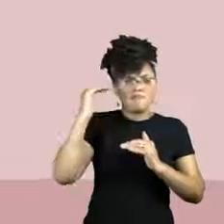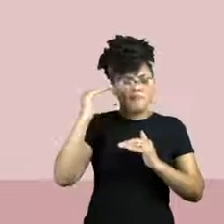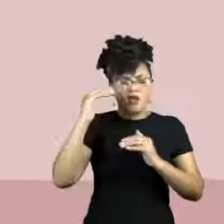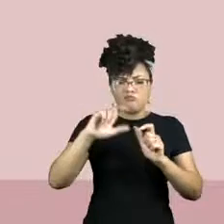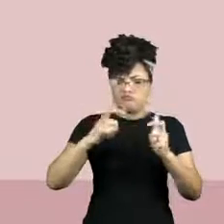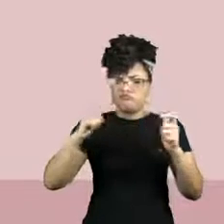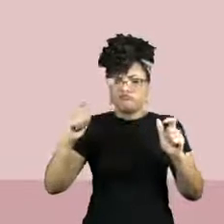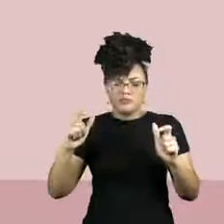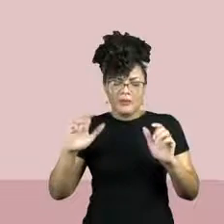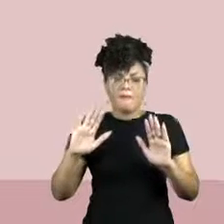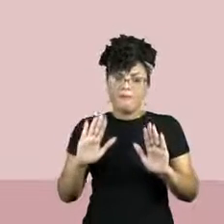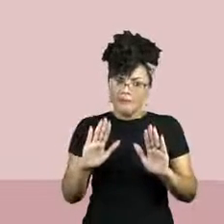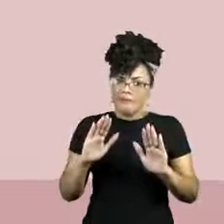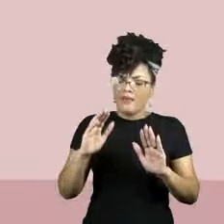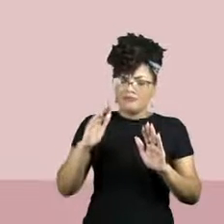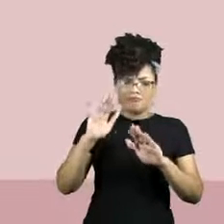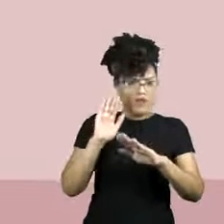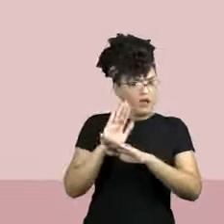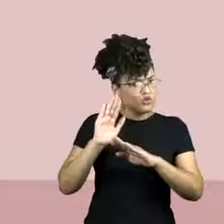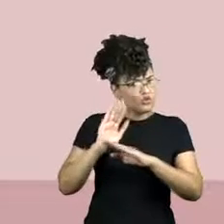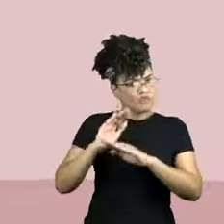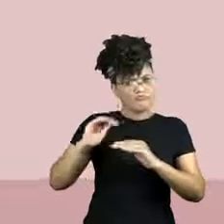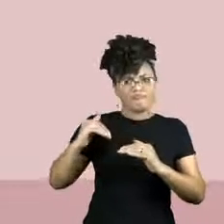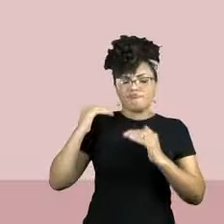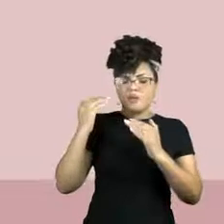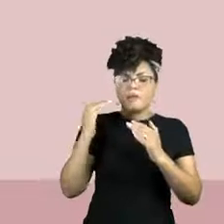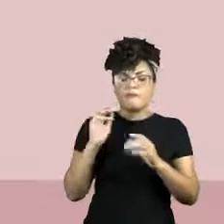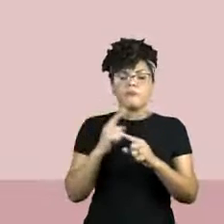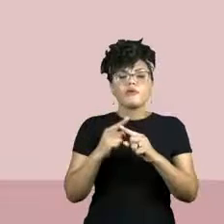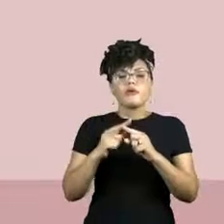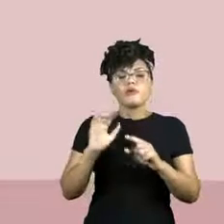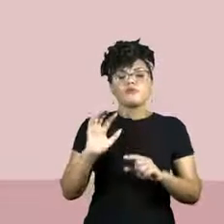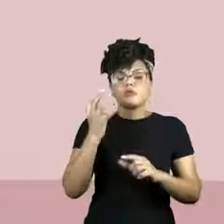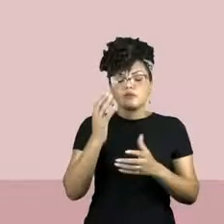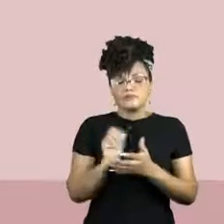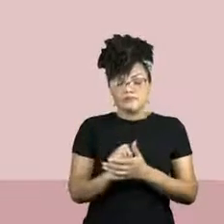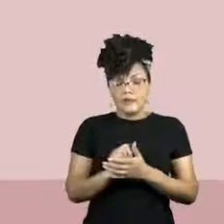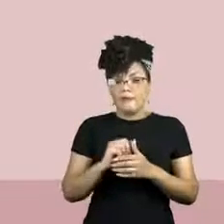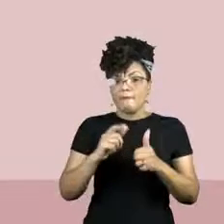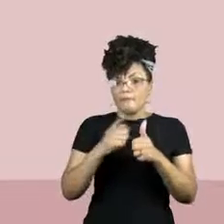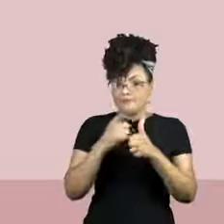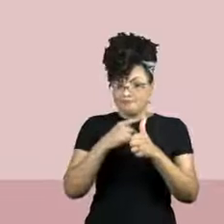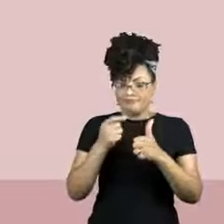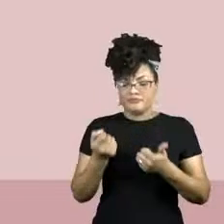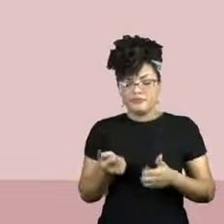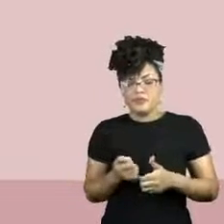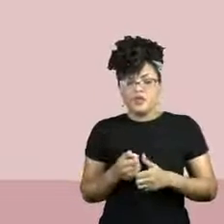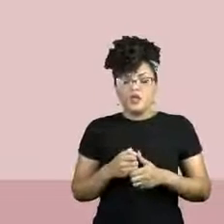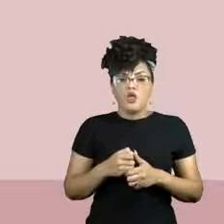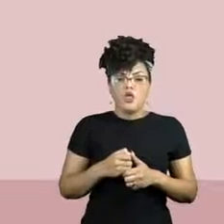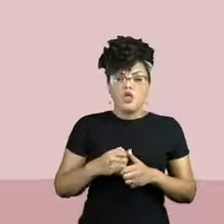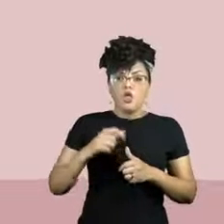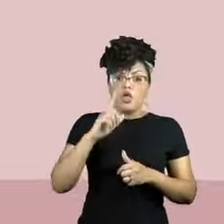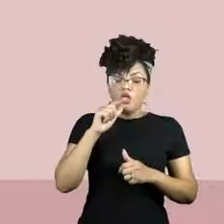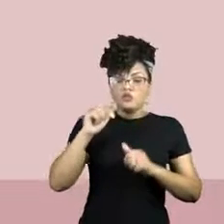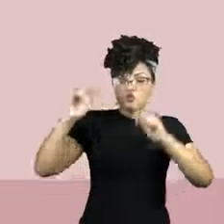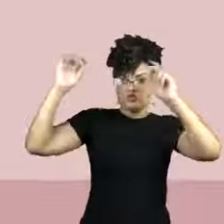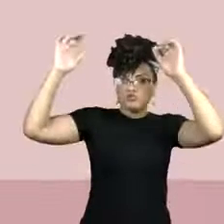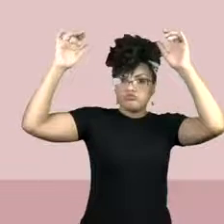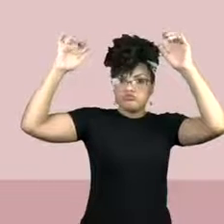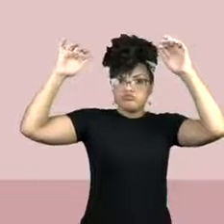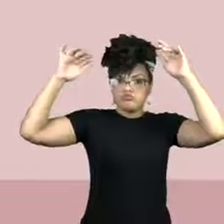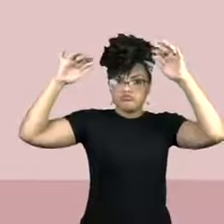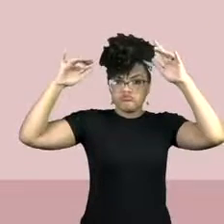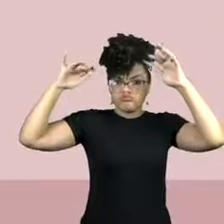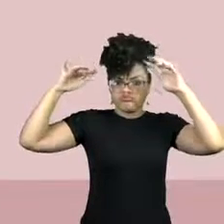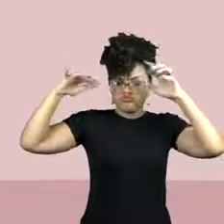muito atrelado à ruptura de taludes. Tá? Por que isso ocorre? Bom, primeiramente, a chuva tende a saturar